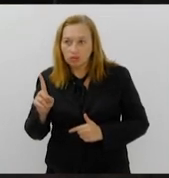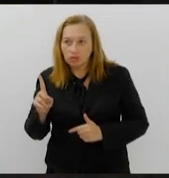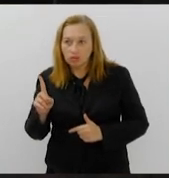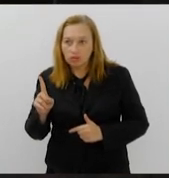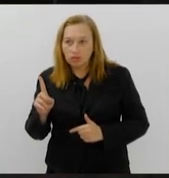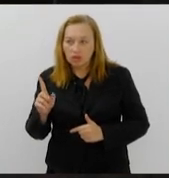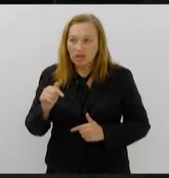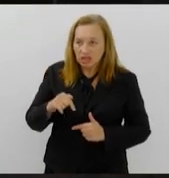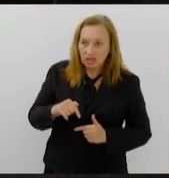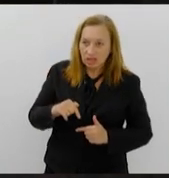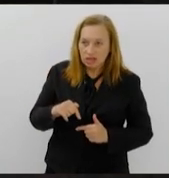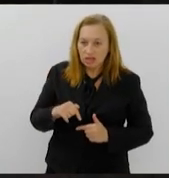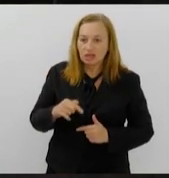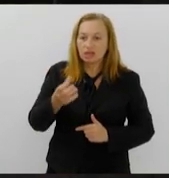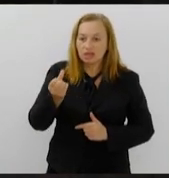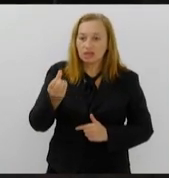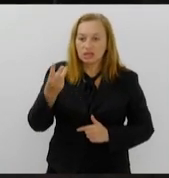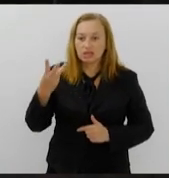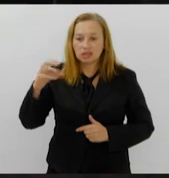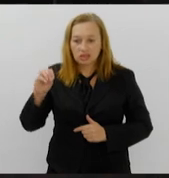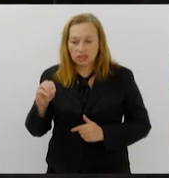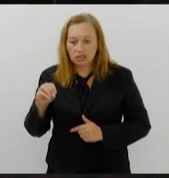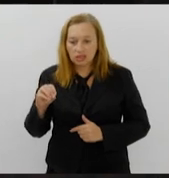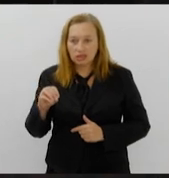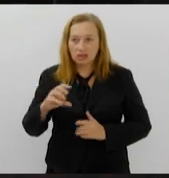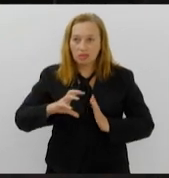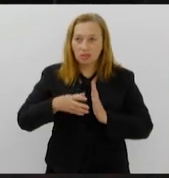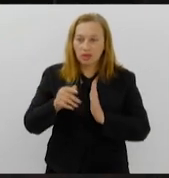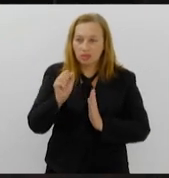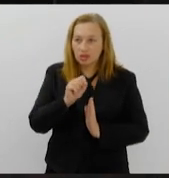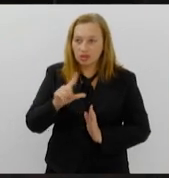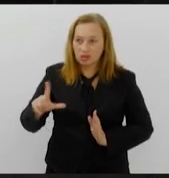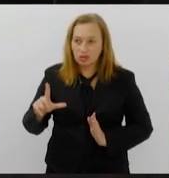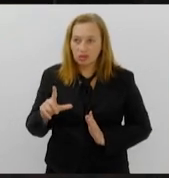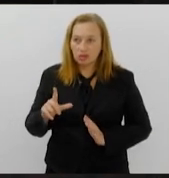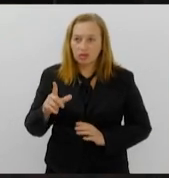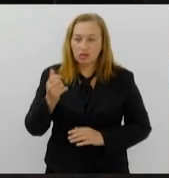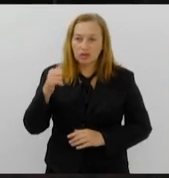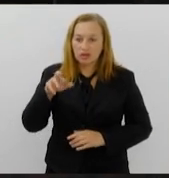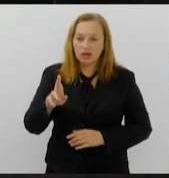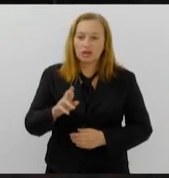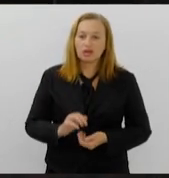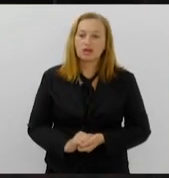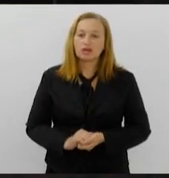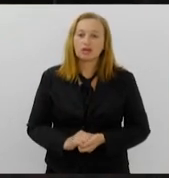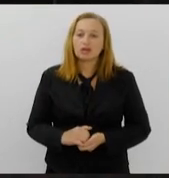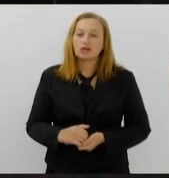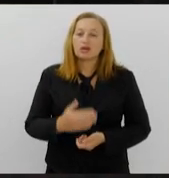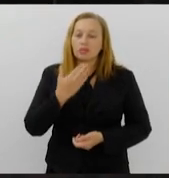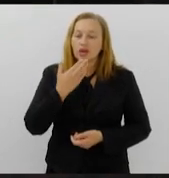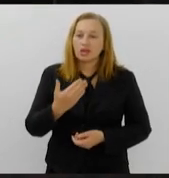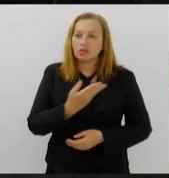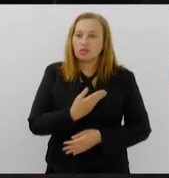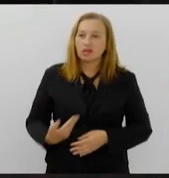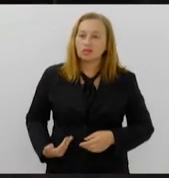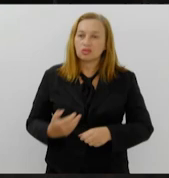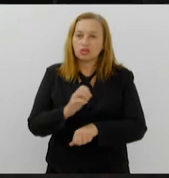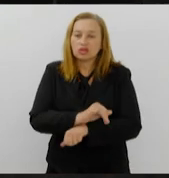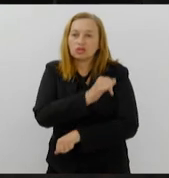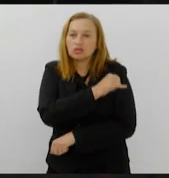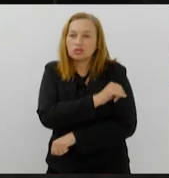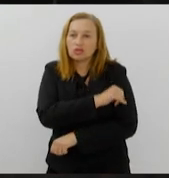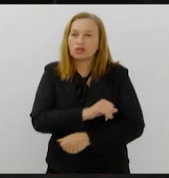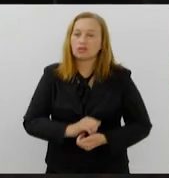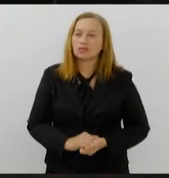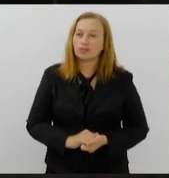é abstenção no 630 da bancada do PSOL, do Rosenberg Reis. Solicito ao excelentíssimo senhor governador do estado do Rio de